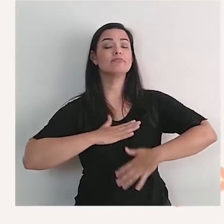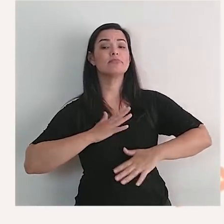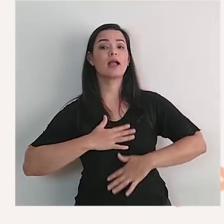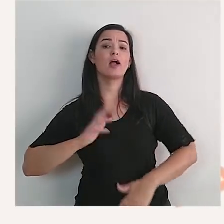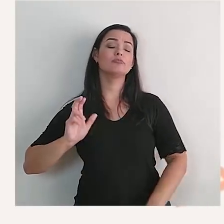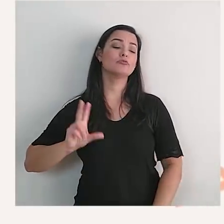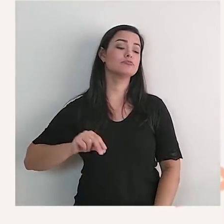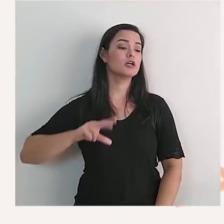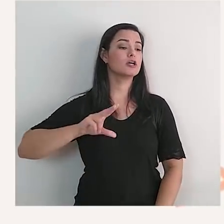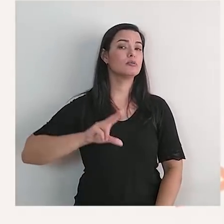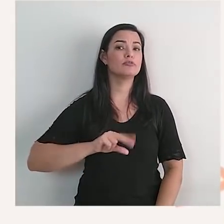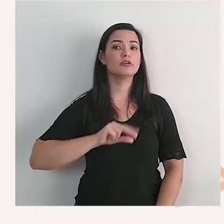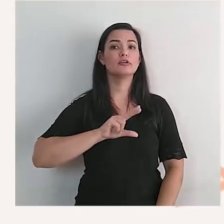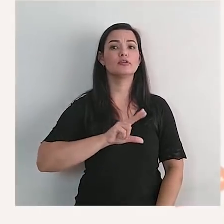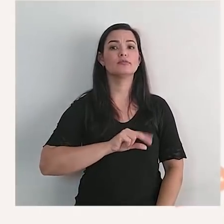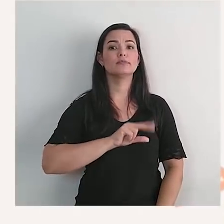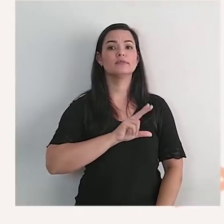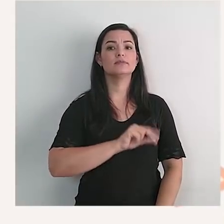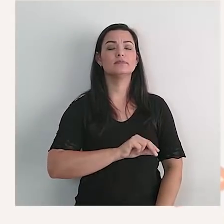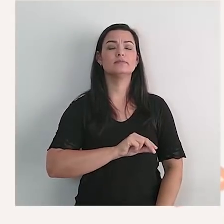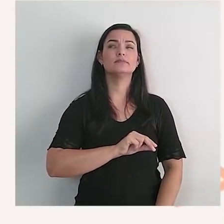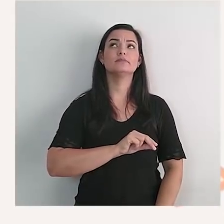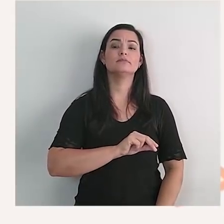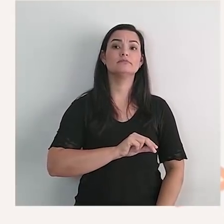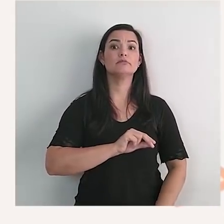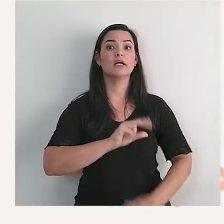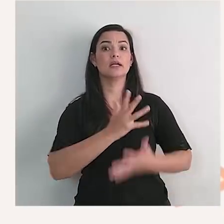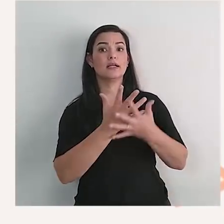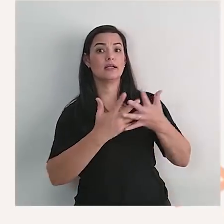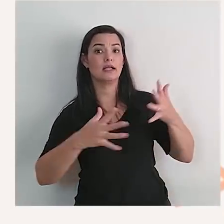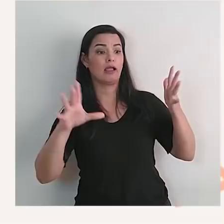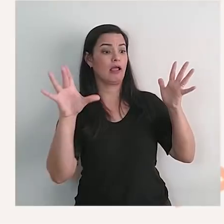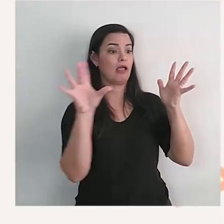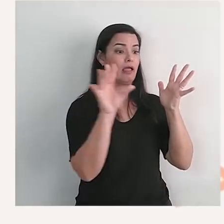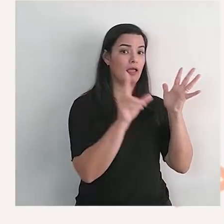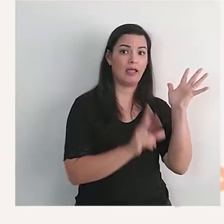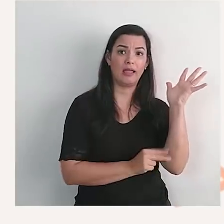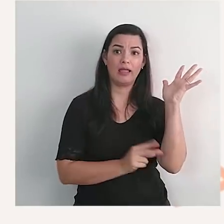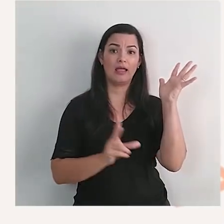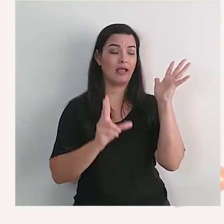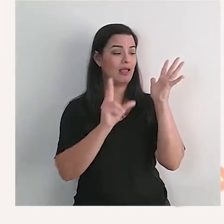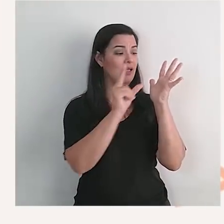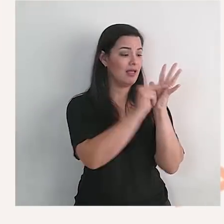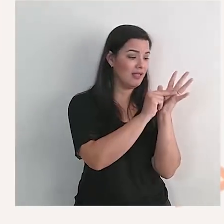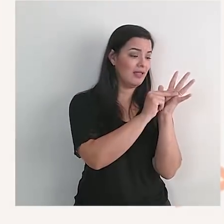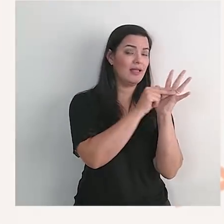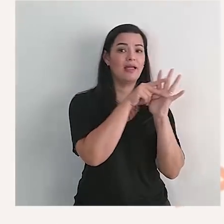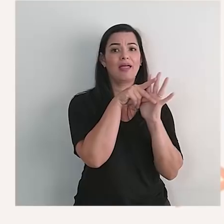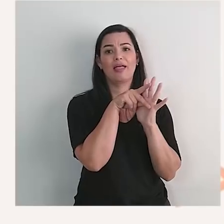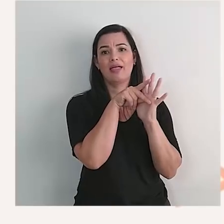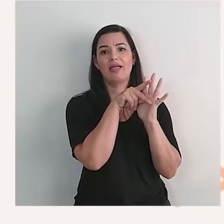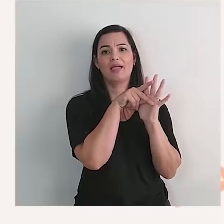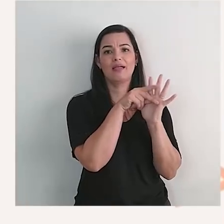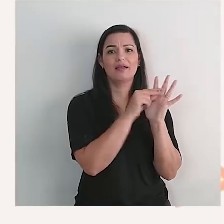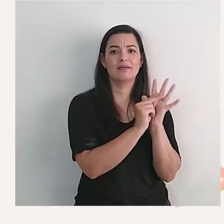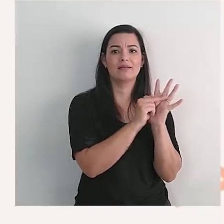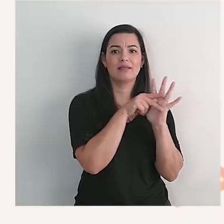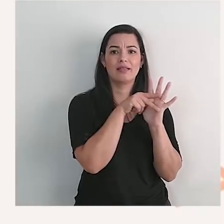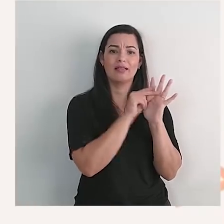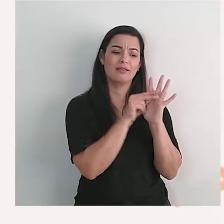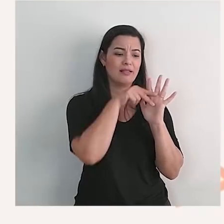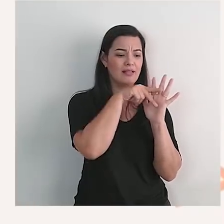tranquilamente. O grilo ficou preso na teia da aranha.